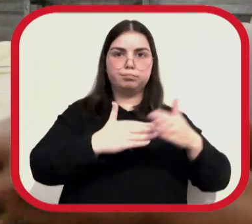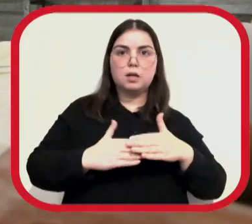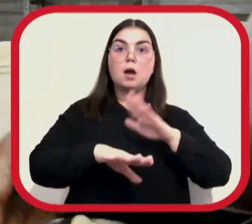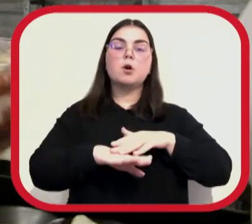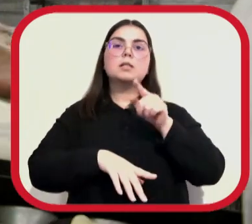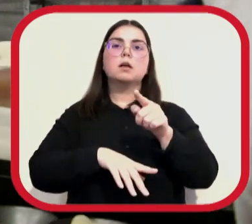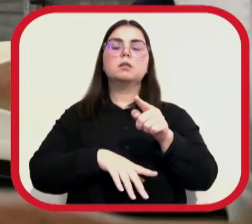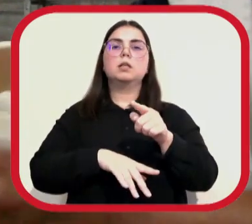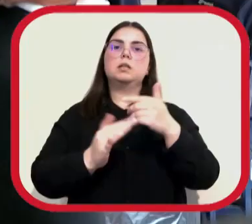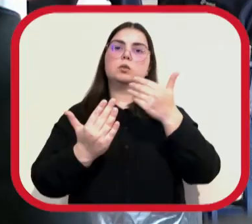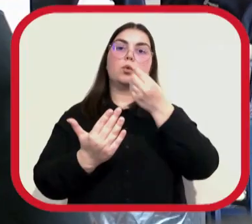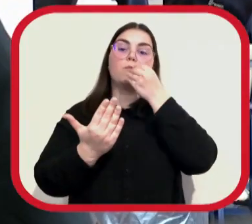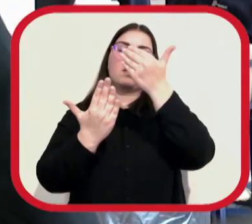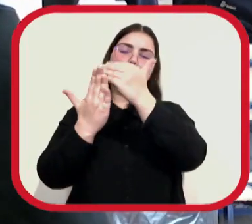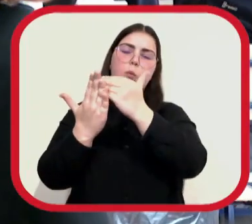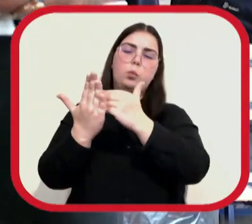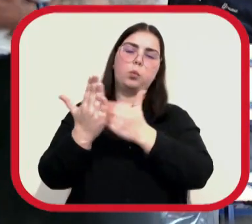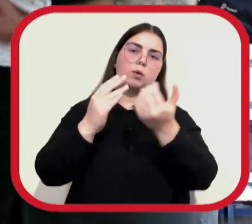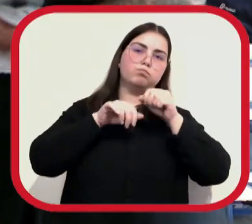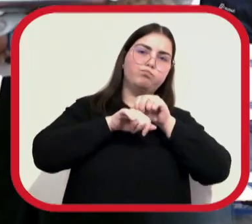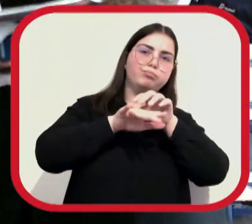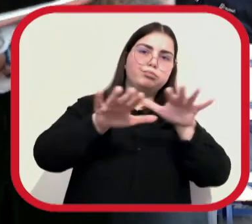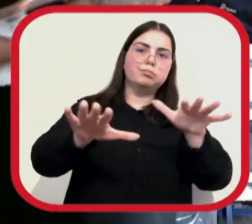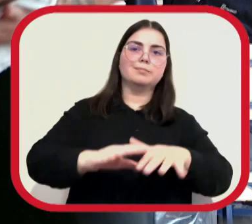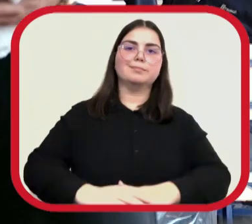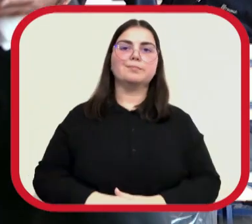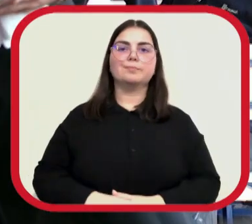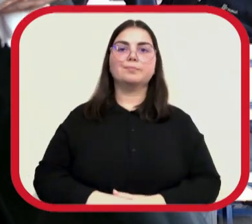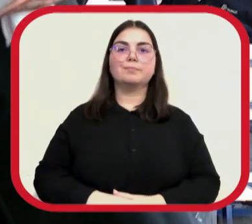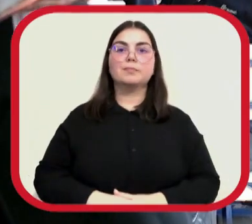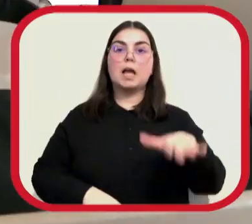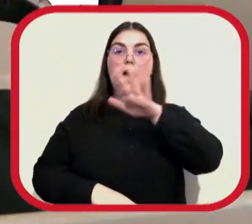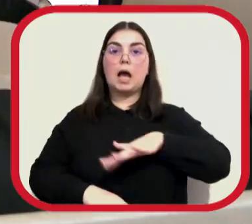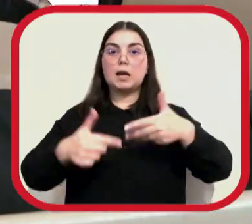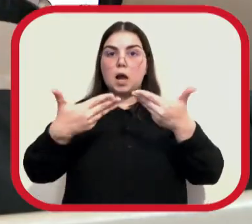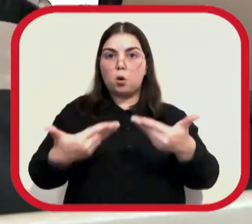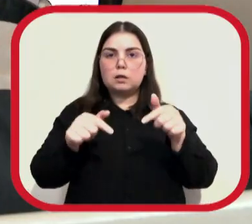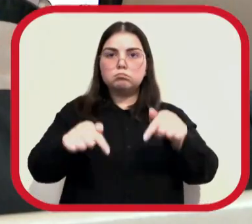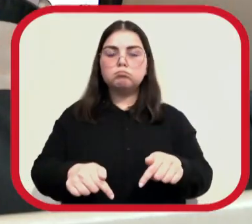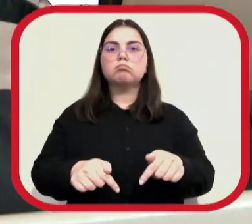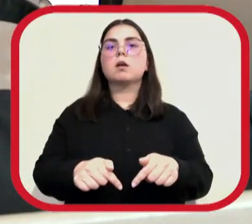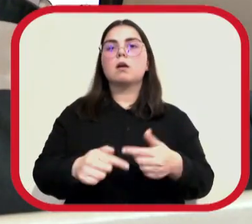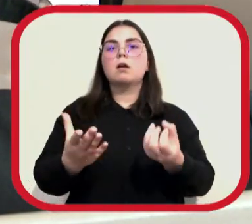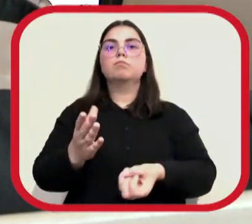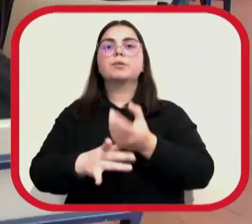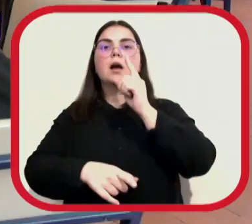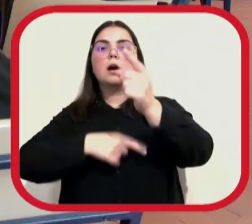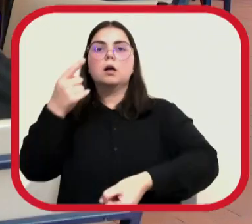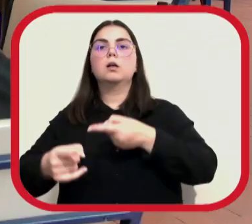em 1834. Foi nessa altura que a receita veio para a rua, por assim dizer. Este espaço onde nós estamos hoje